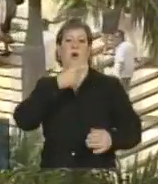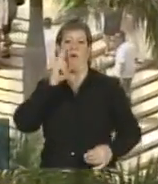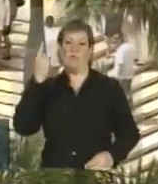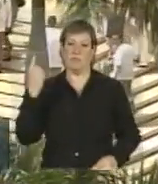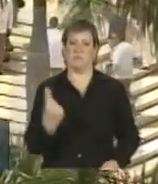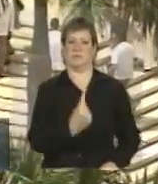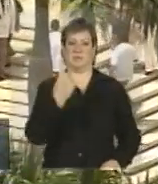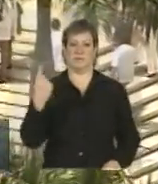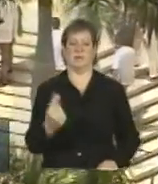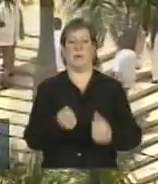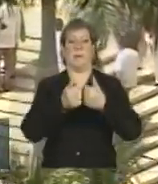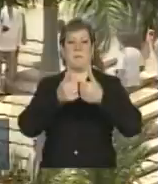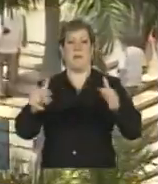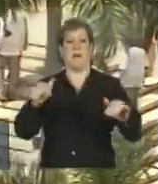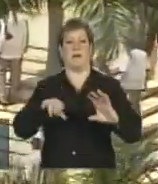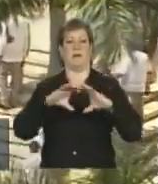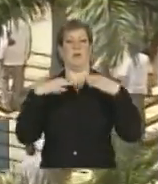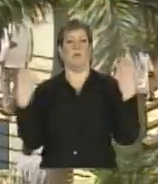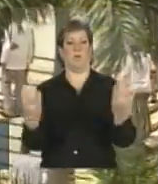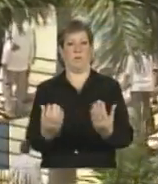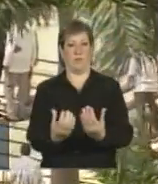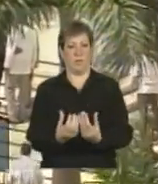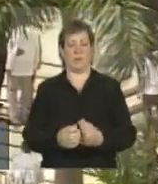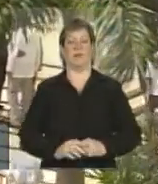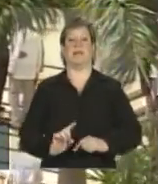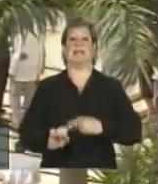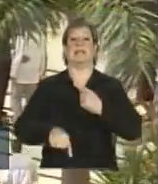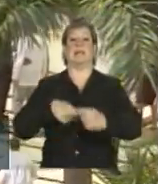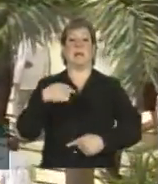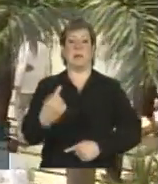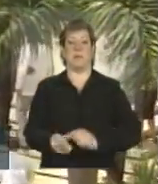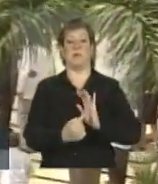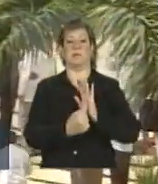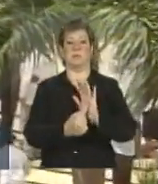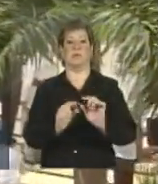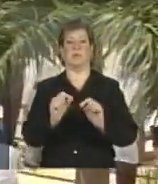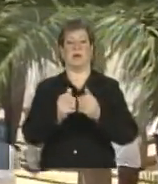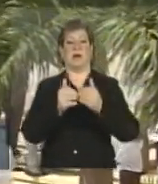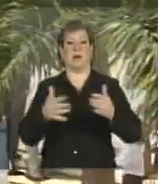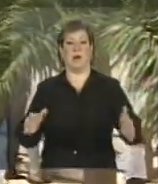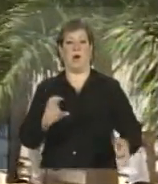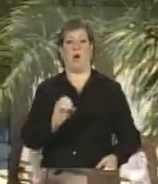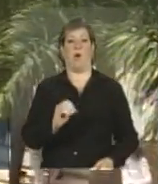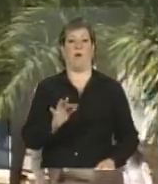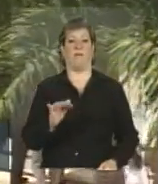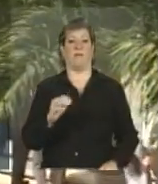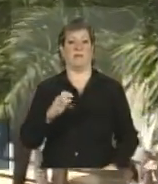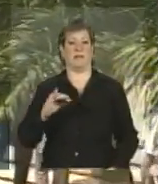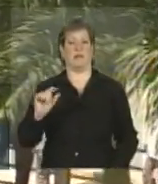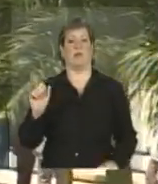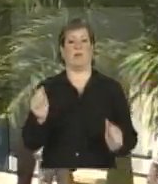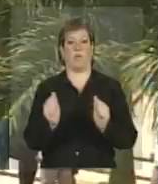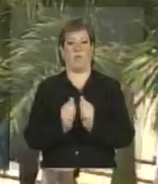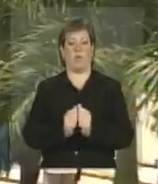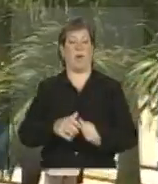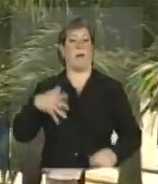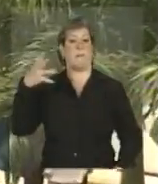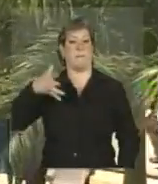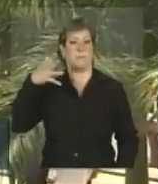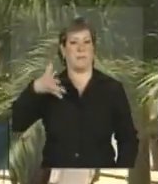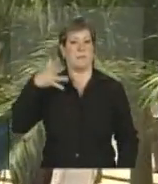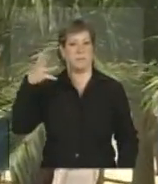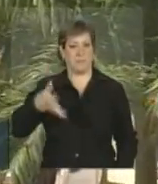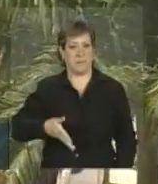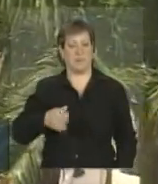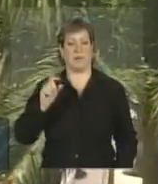para a abertura oficial da cúpula. Depois transmitimos a abertura oficial com a fala